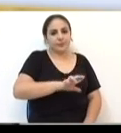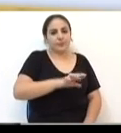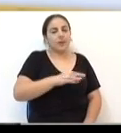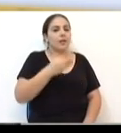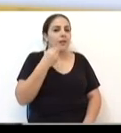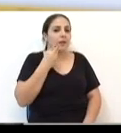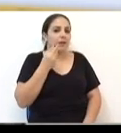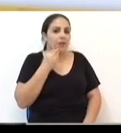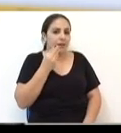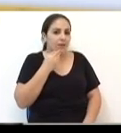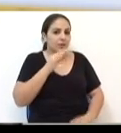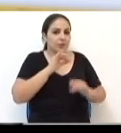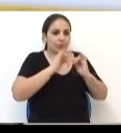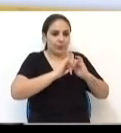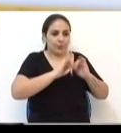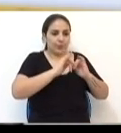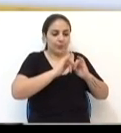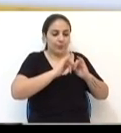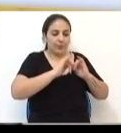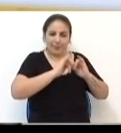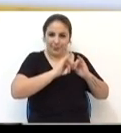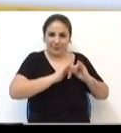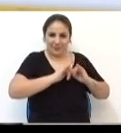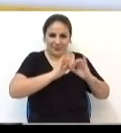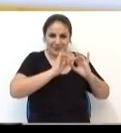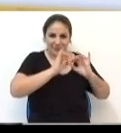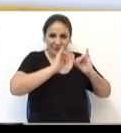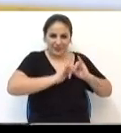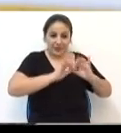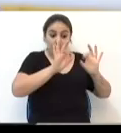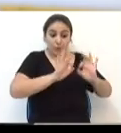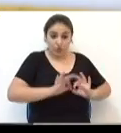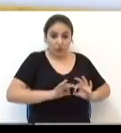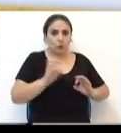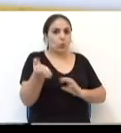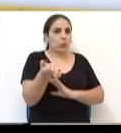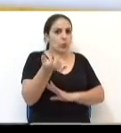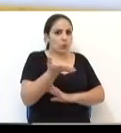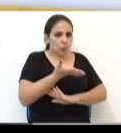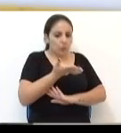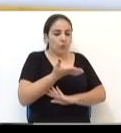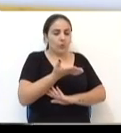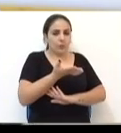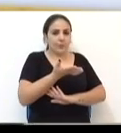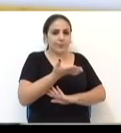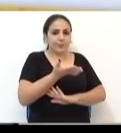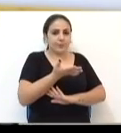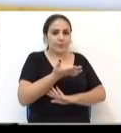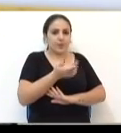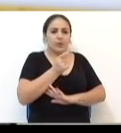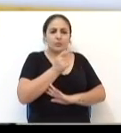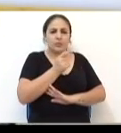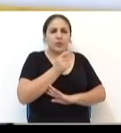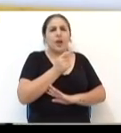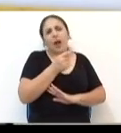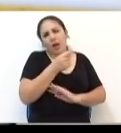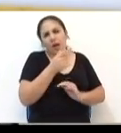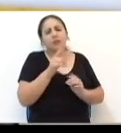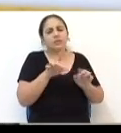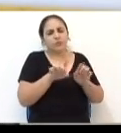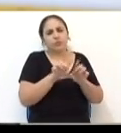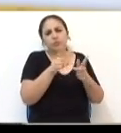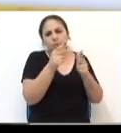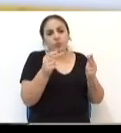resultado. Claro que o programa era um programa novo, era um programa que ainda tinha